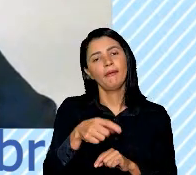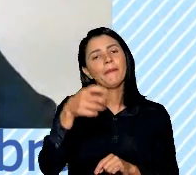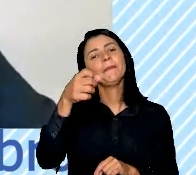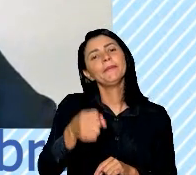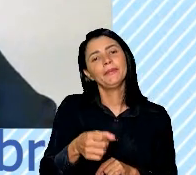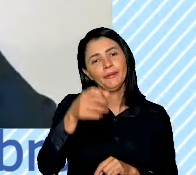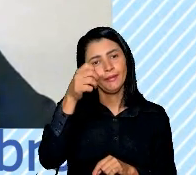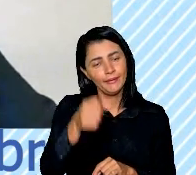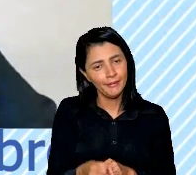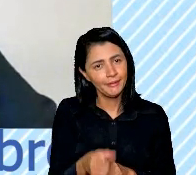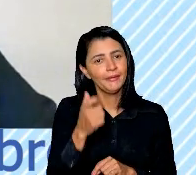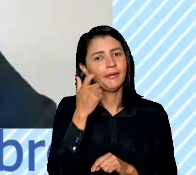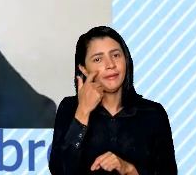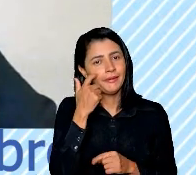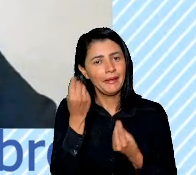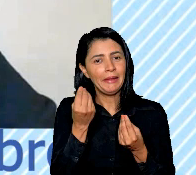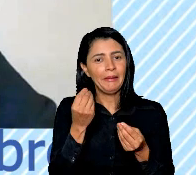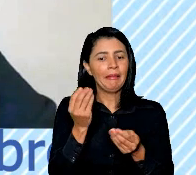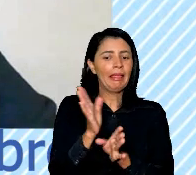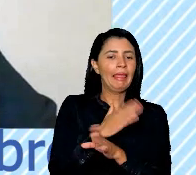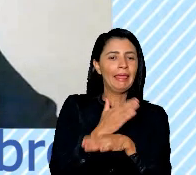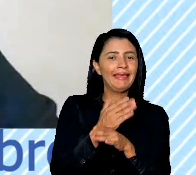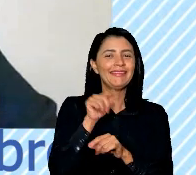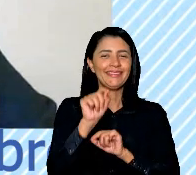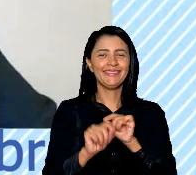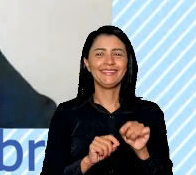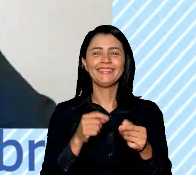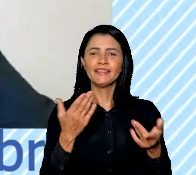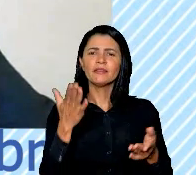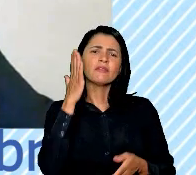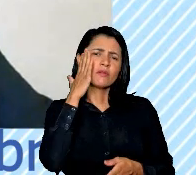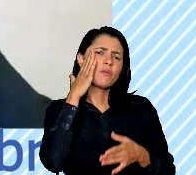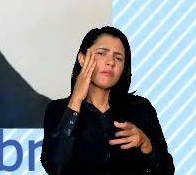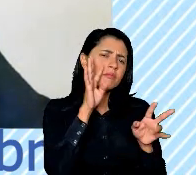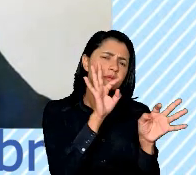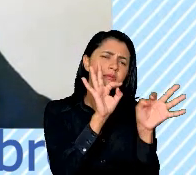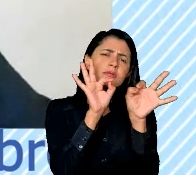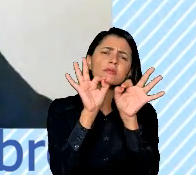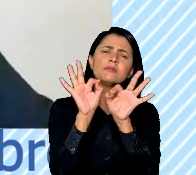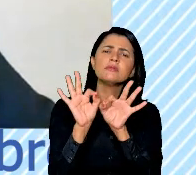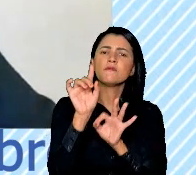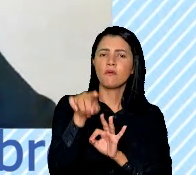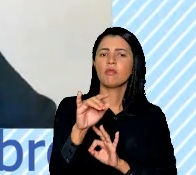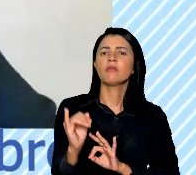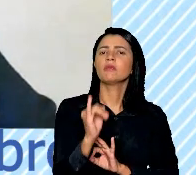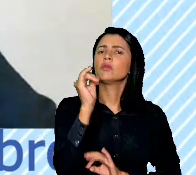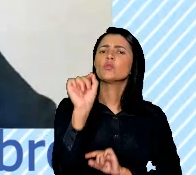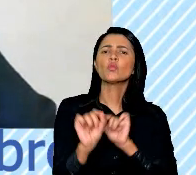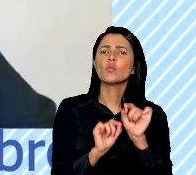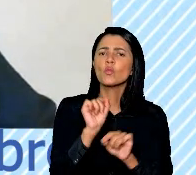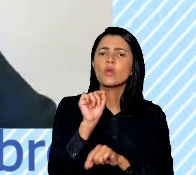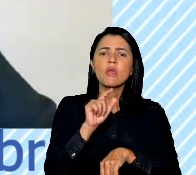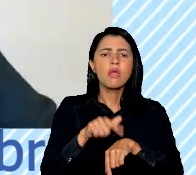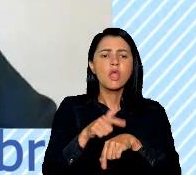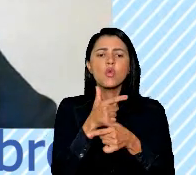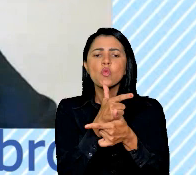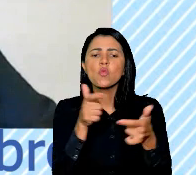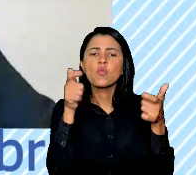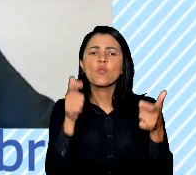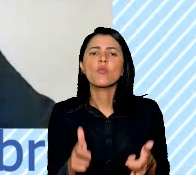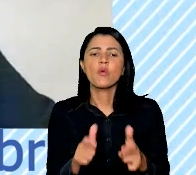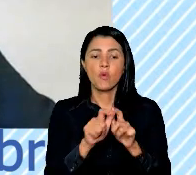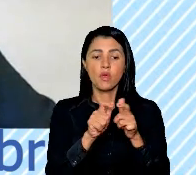Eu me perdi aqui no roteiro. E eu observo, é interessante que a gente reflita sobre isso, que mesmo em estados com maioria da